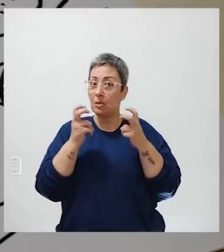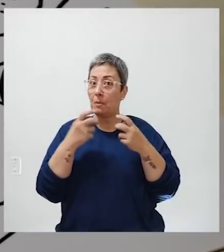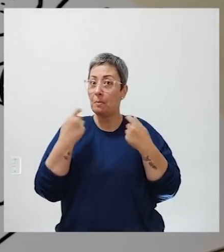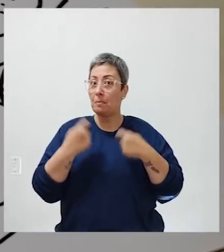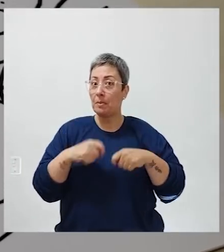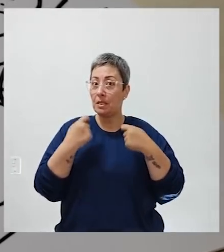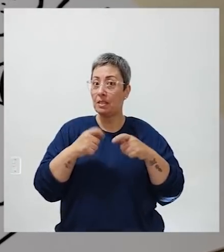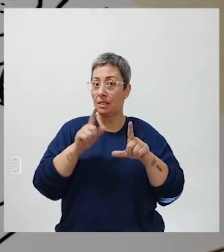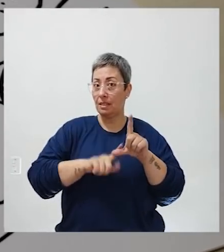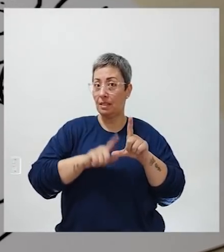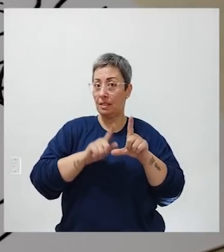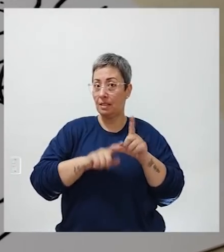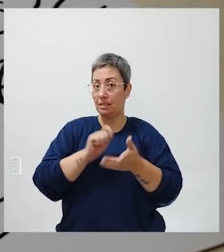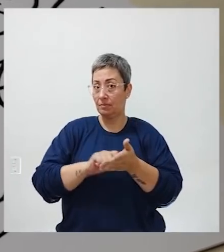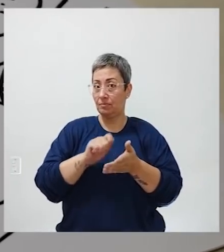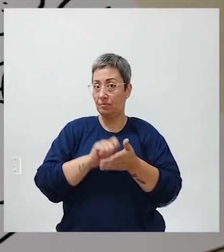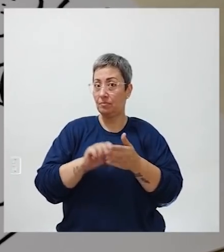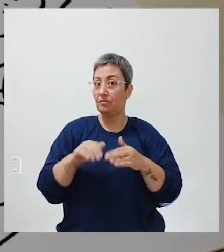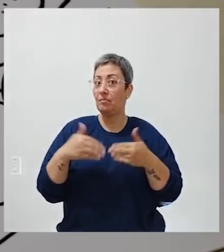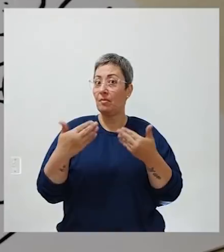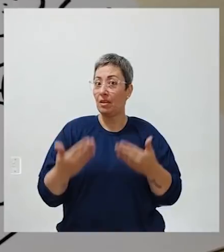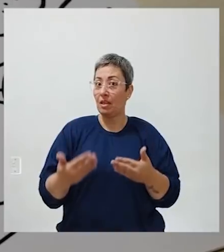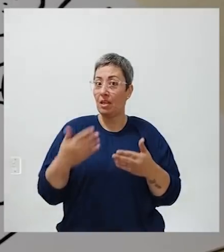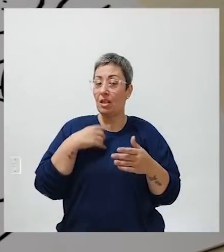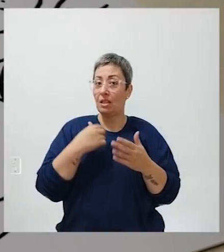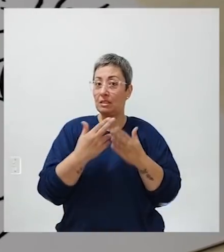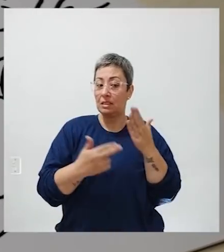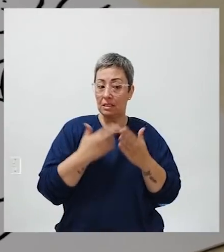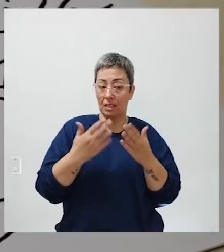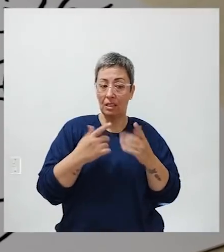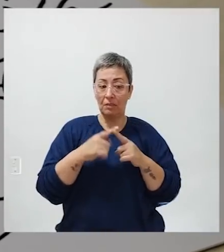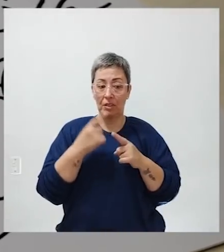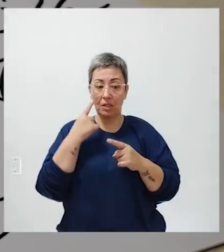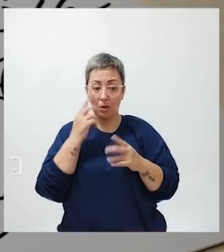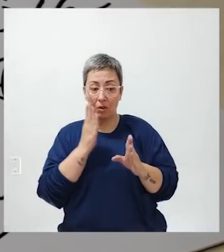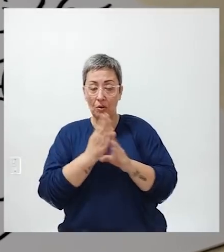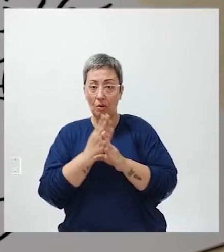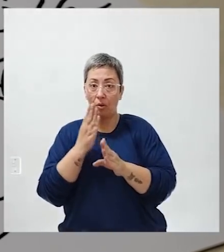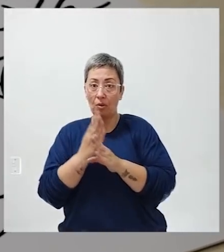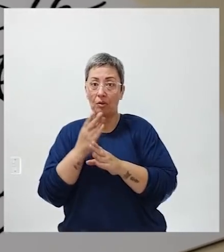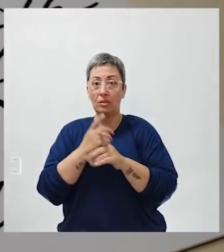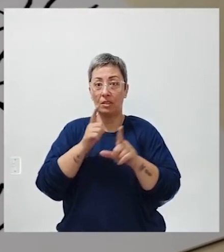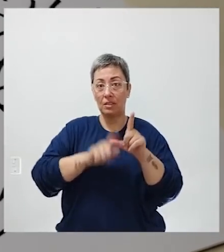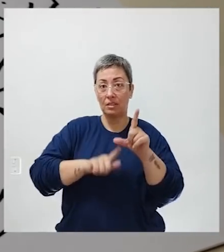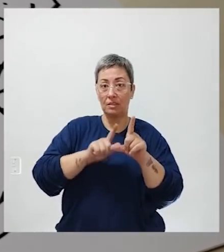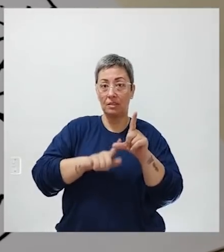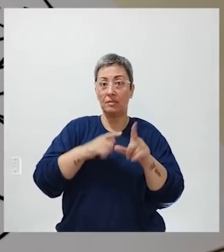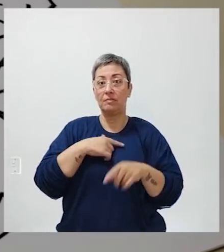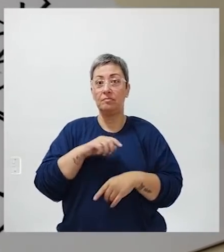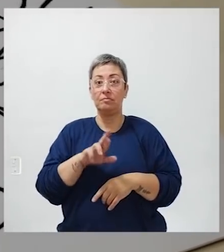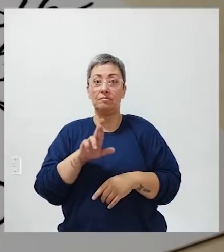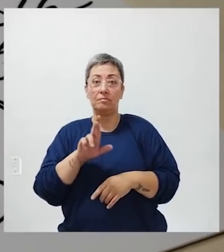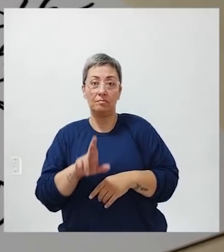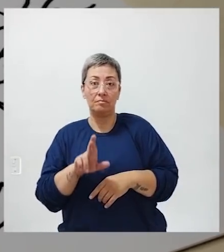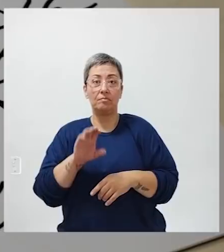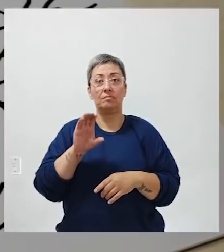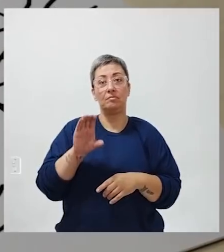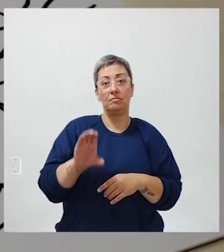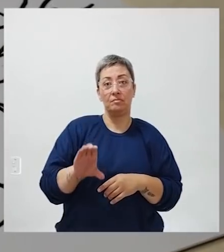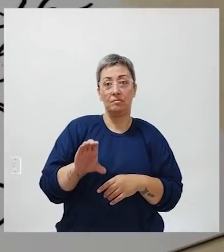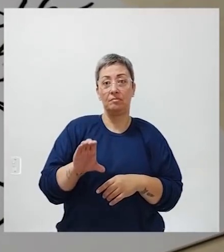que precisa de letras para escrever. Então, no meio dos desenhos, a gente consegue encontrar várias letras. Letra R, letra